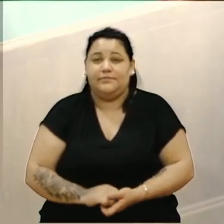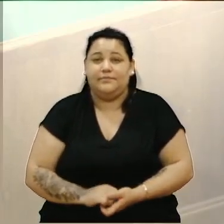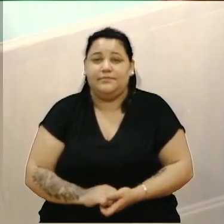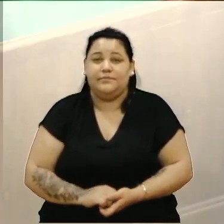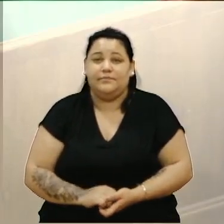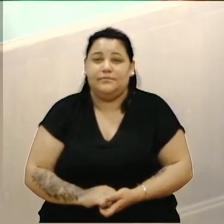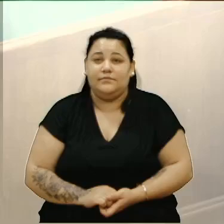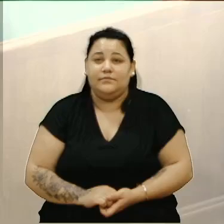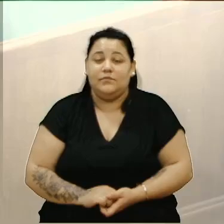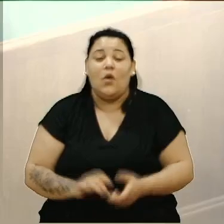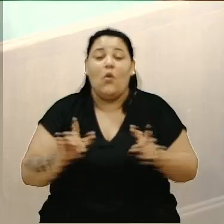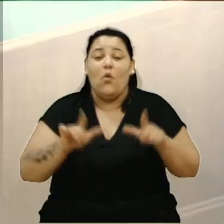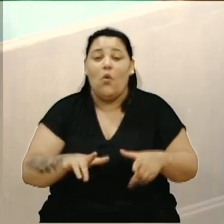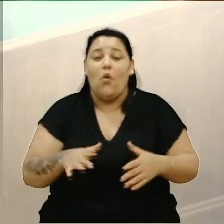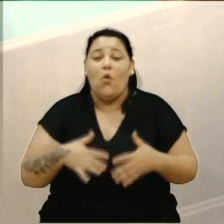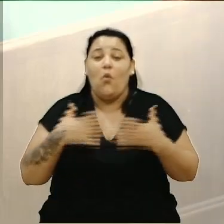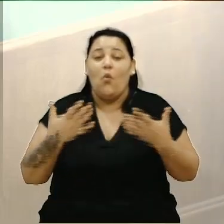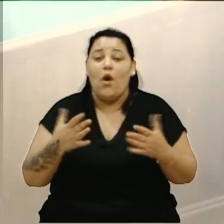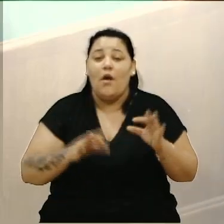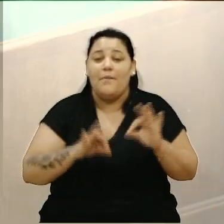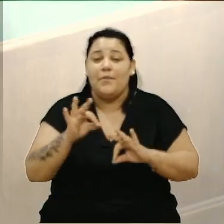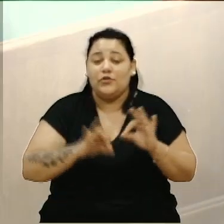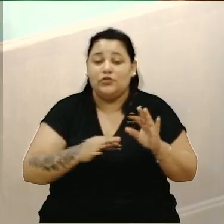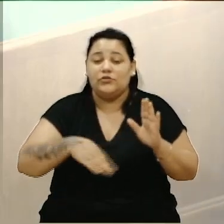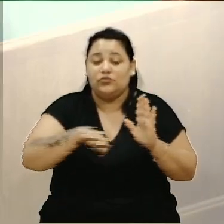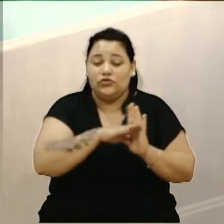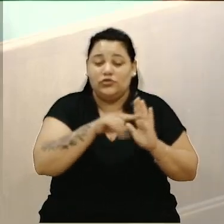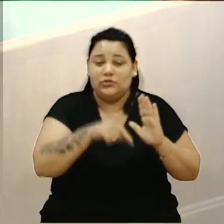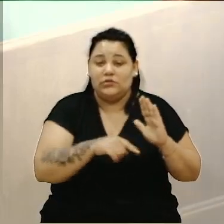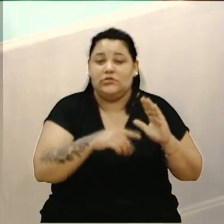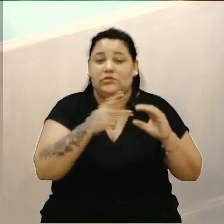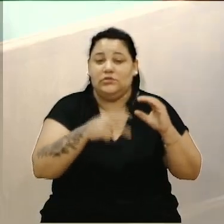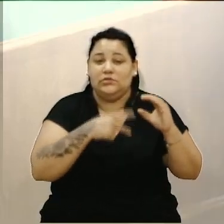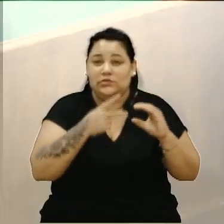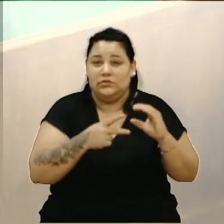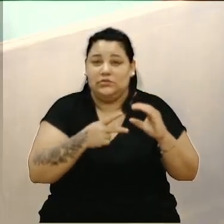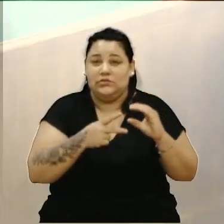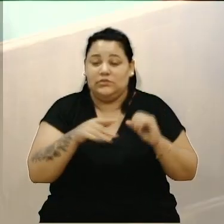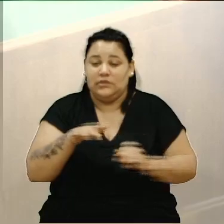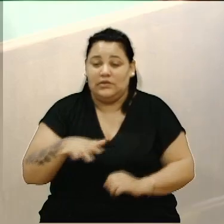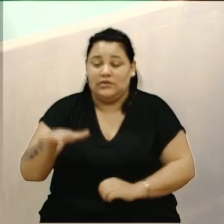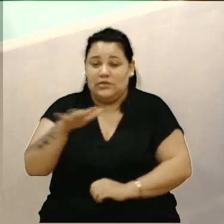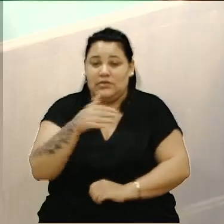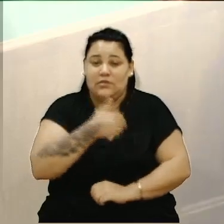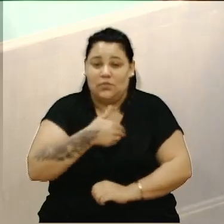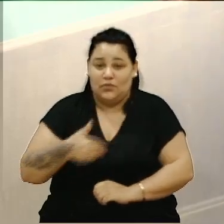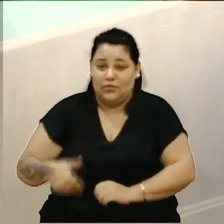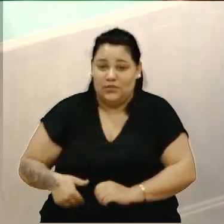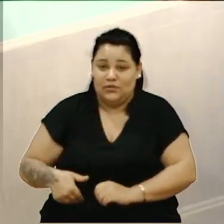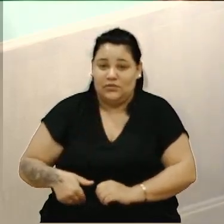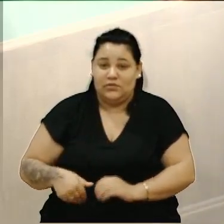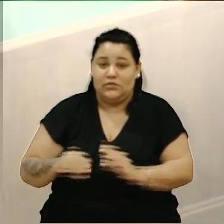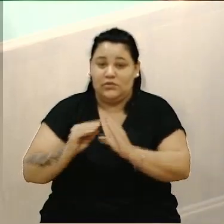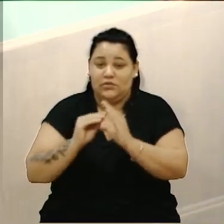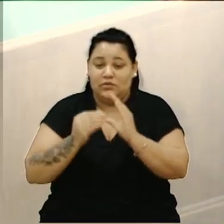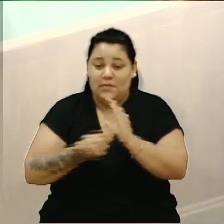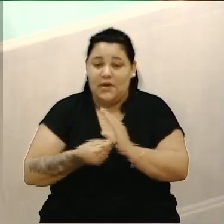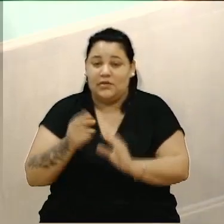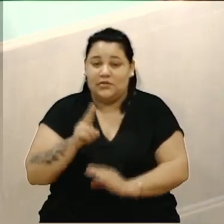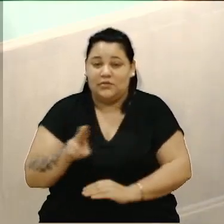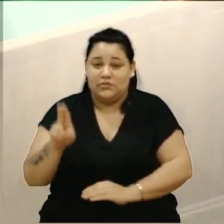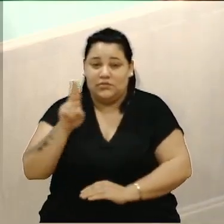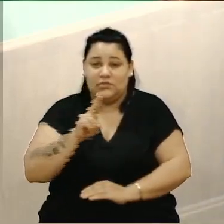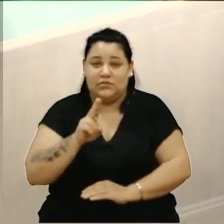Onde e quando vem o projeto para essa casa das áreas públicas que o SAMAI está utilizando?